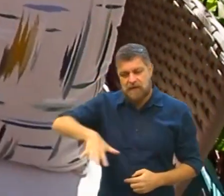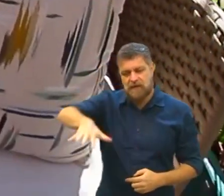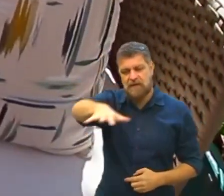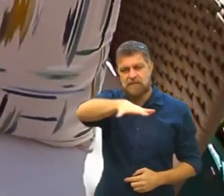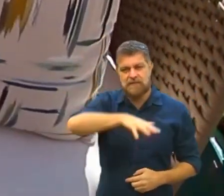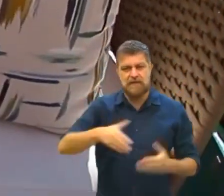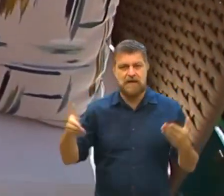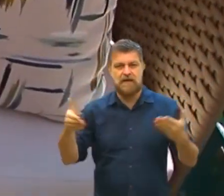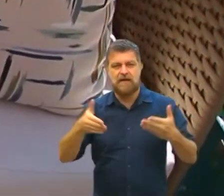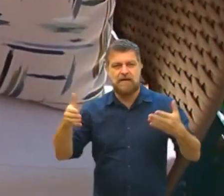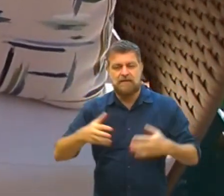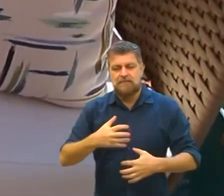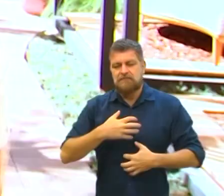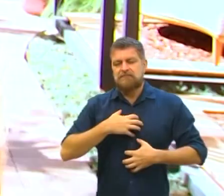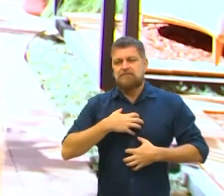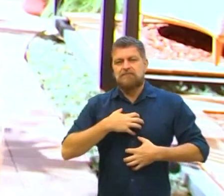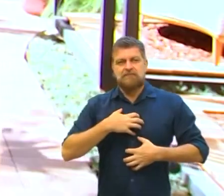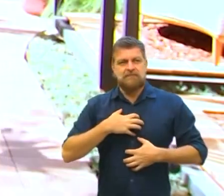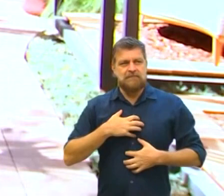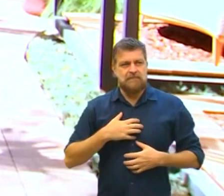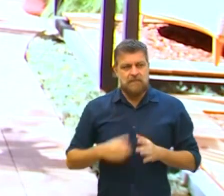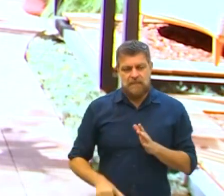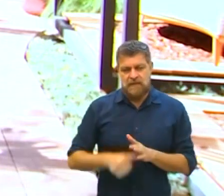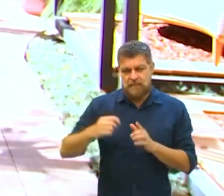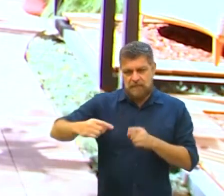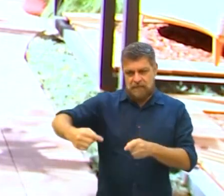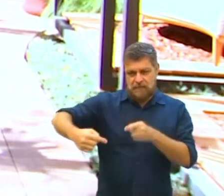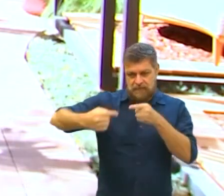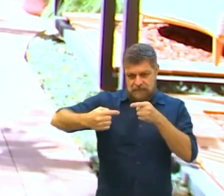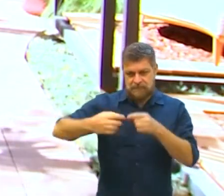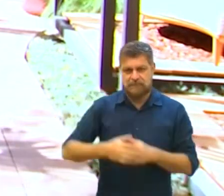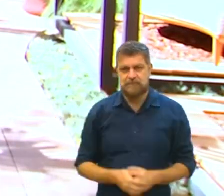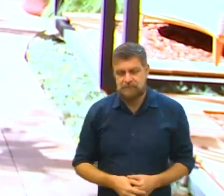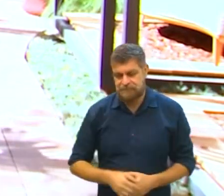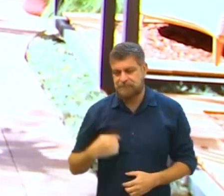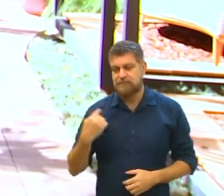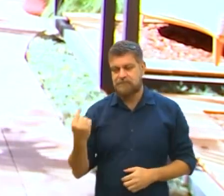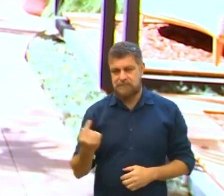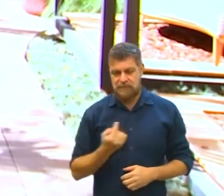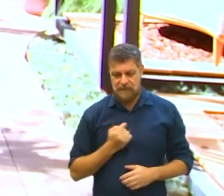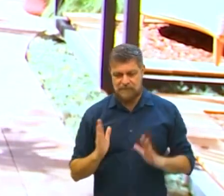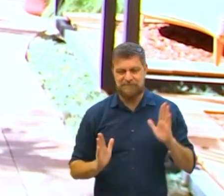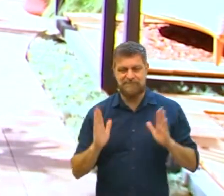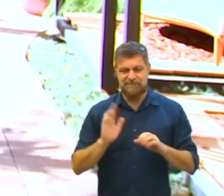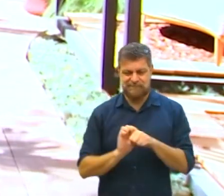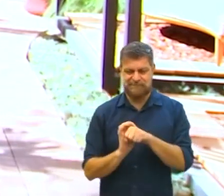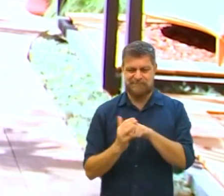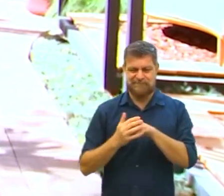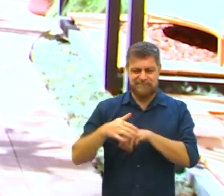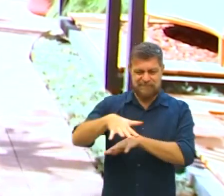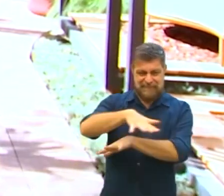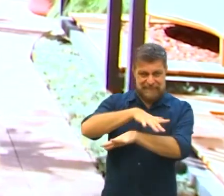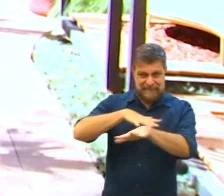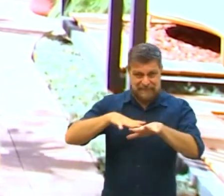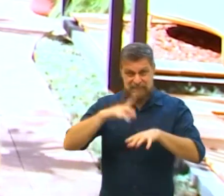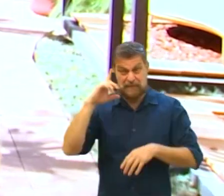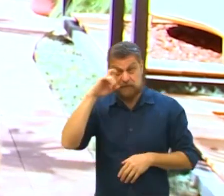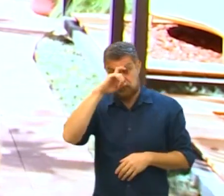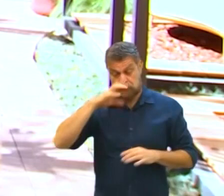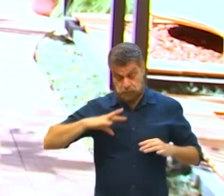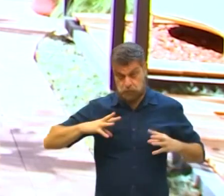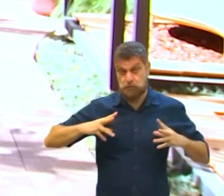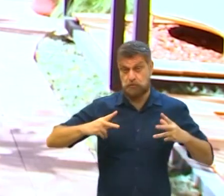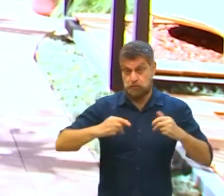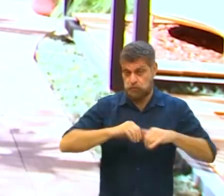um ambiente que agora respira. O primeiro desafio da situação que a gente passou, né? Uma situação bem difícil